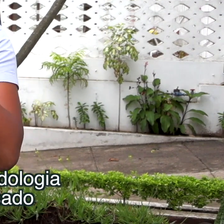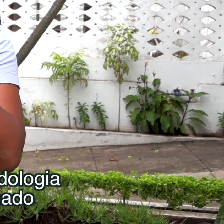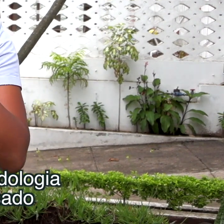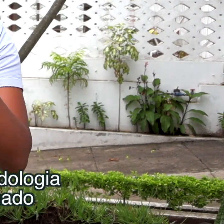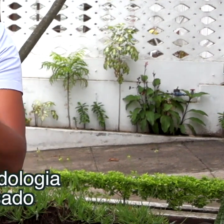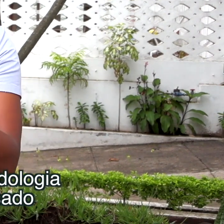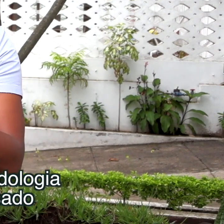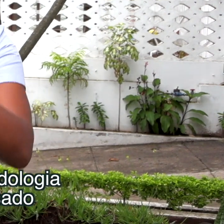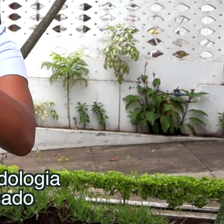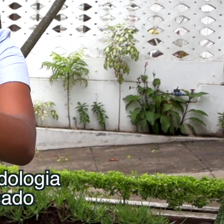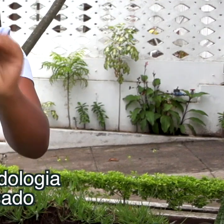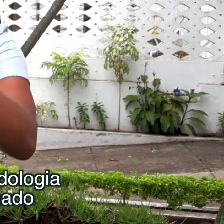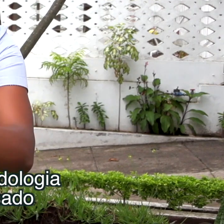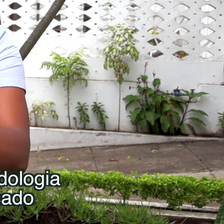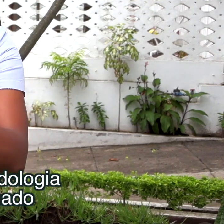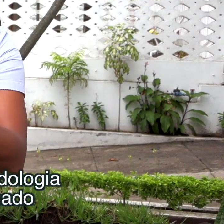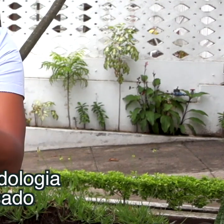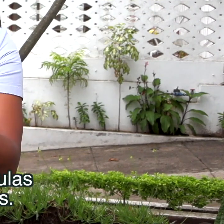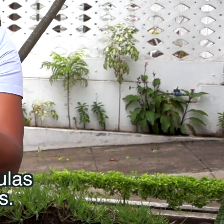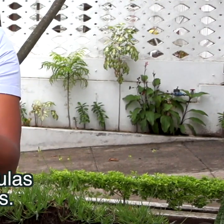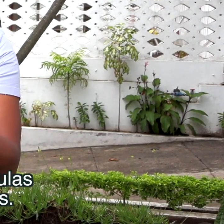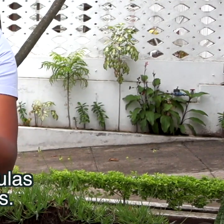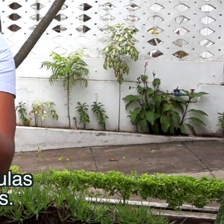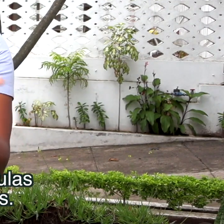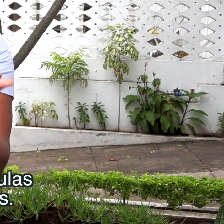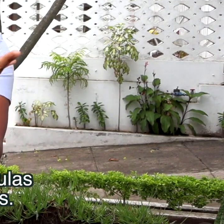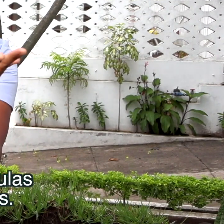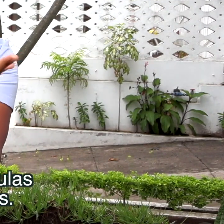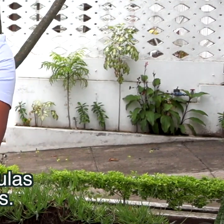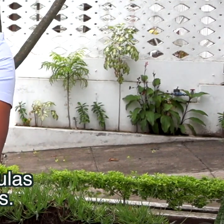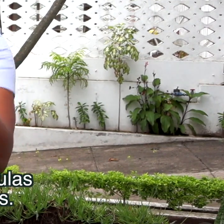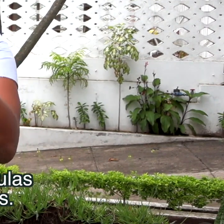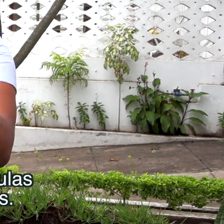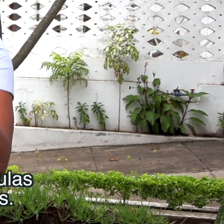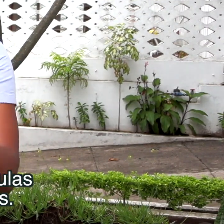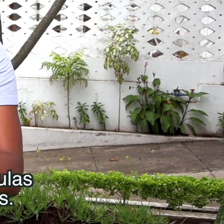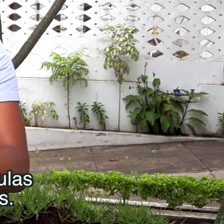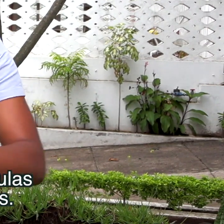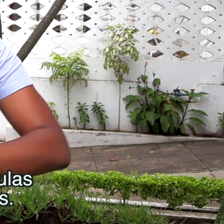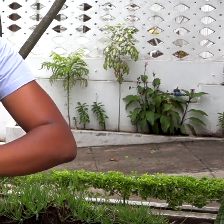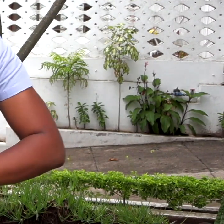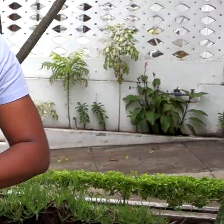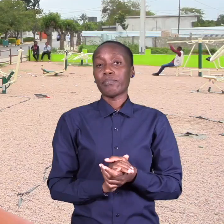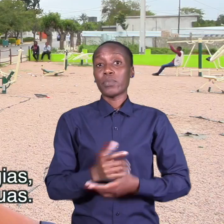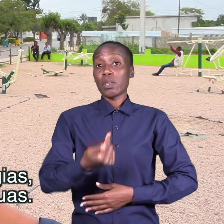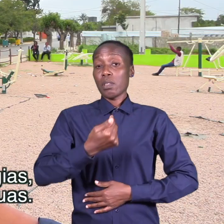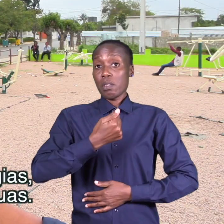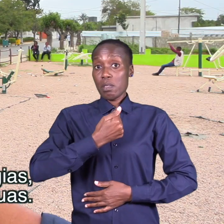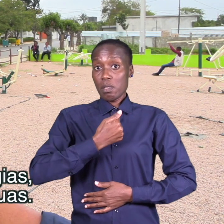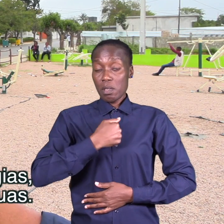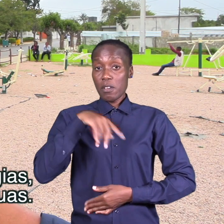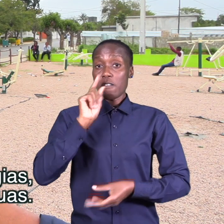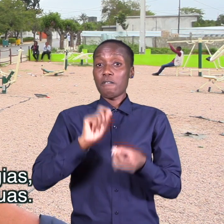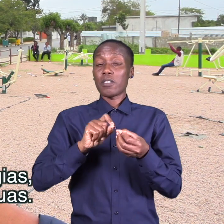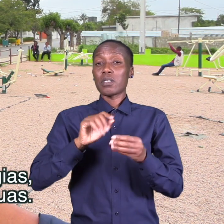tipos de metodologia de ensino que tem usado para ministrar suas aulas aos seus formandos. Bom,